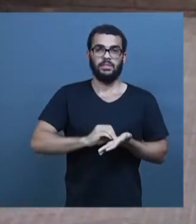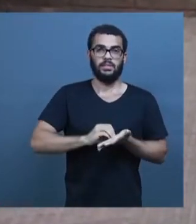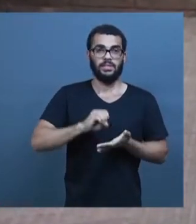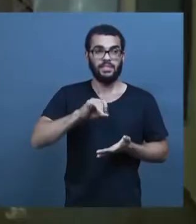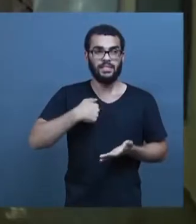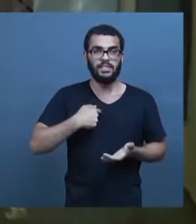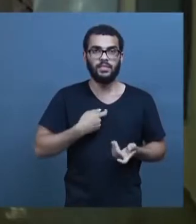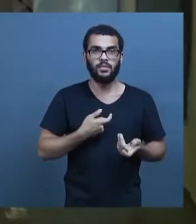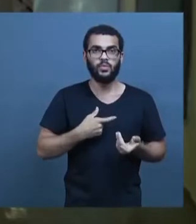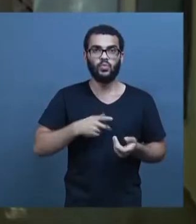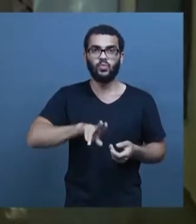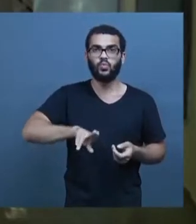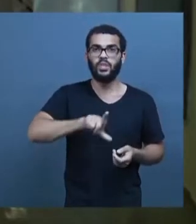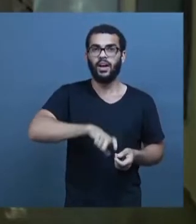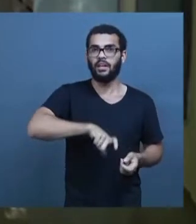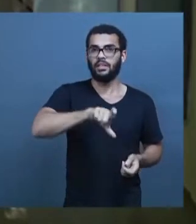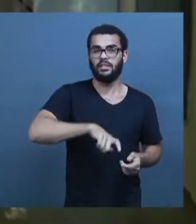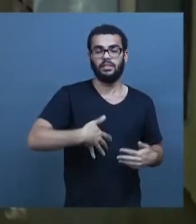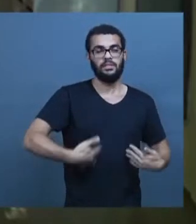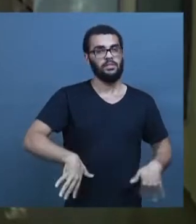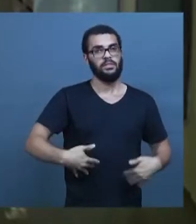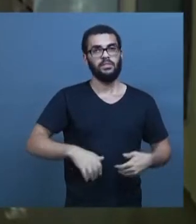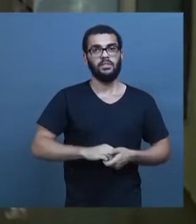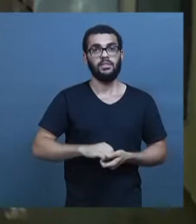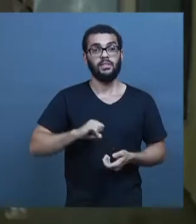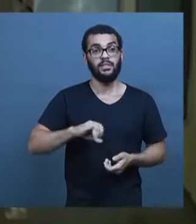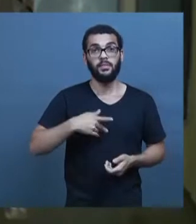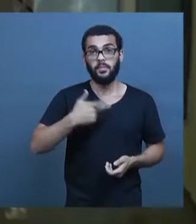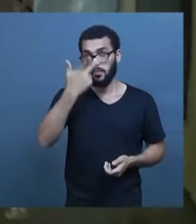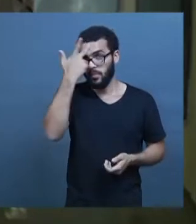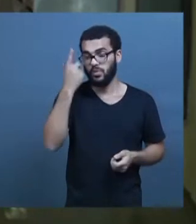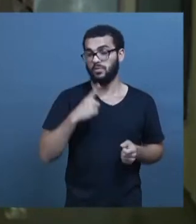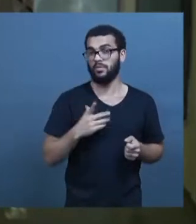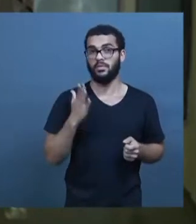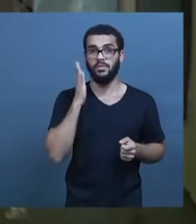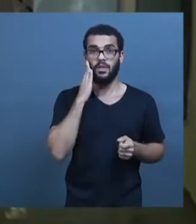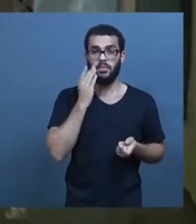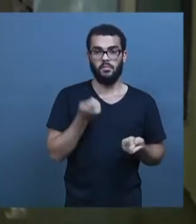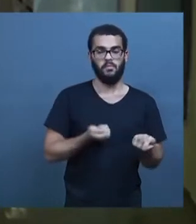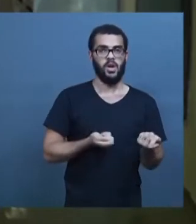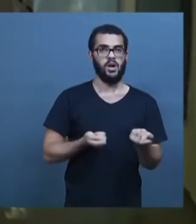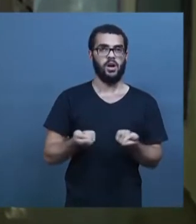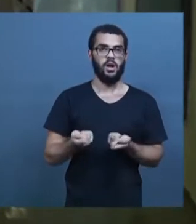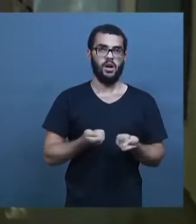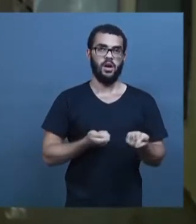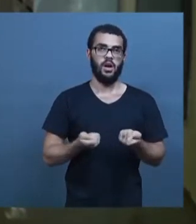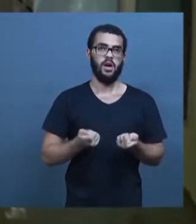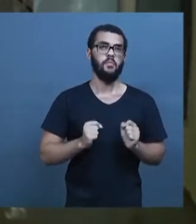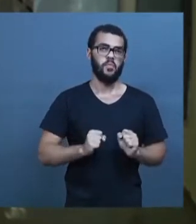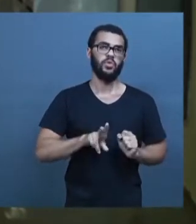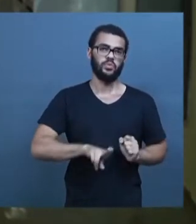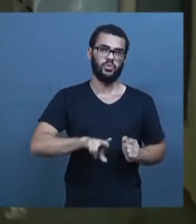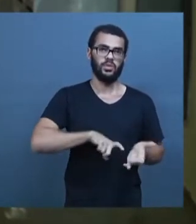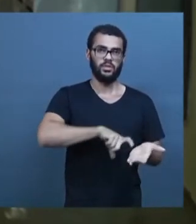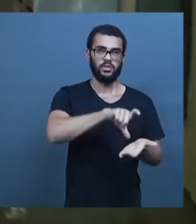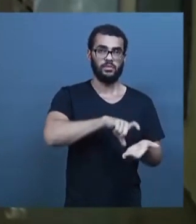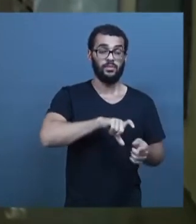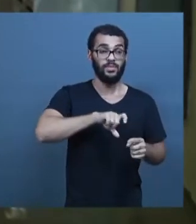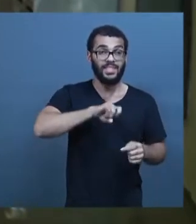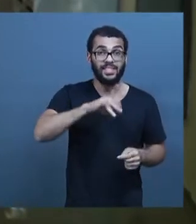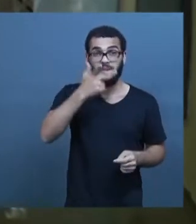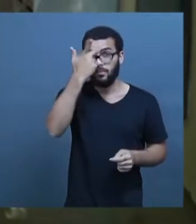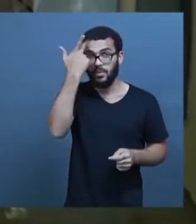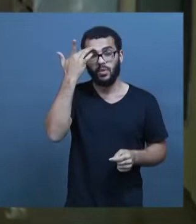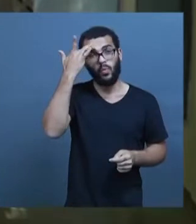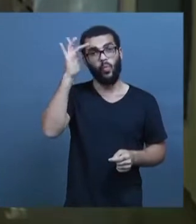tanto controle. Se você tem autocontrole, o cartão ele pode ser usado com vantagem. Agora, se você não é dessa pessoa